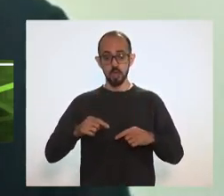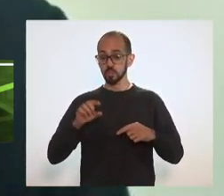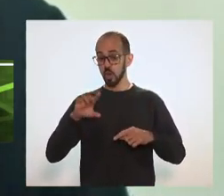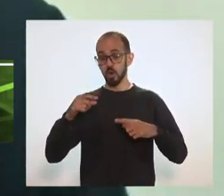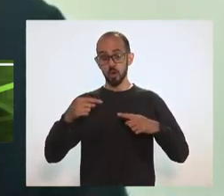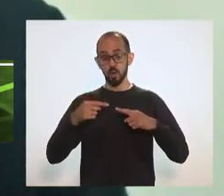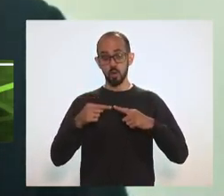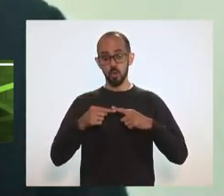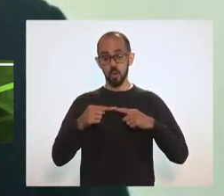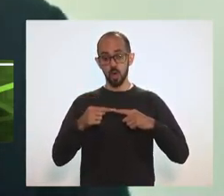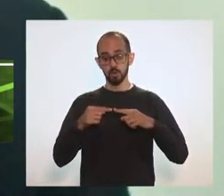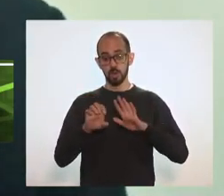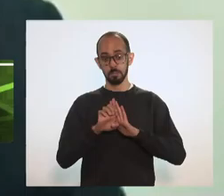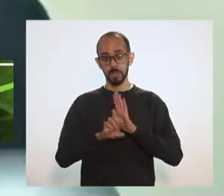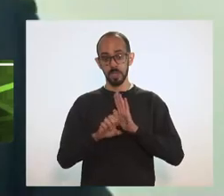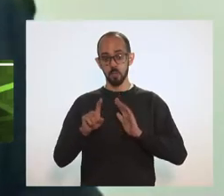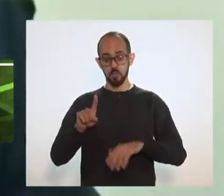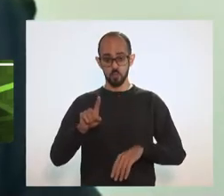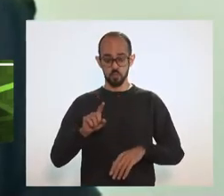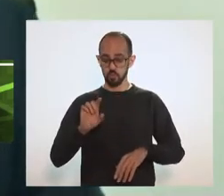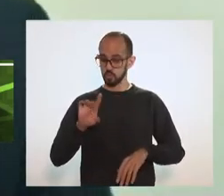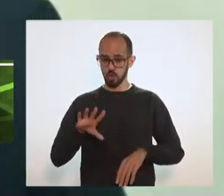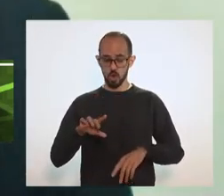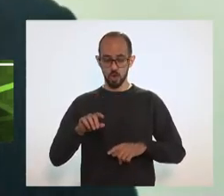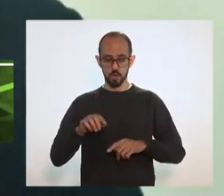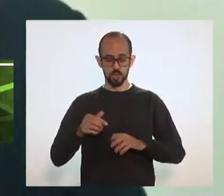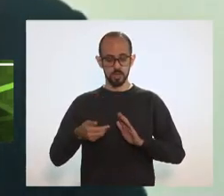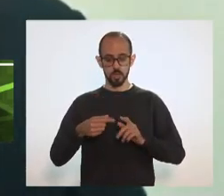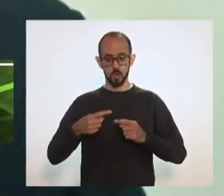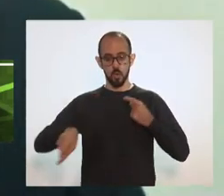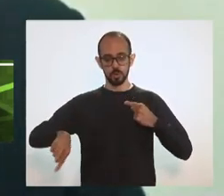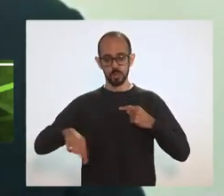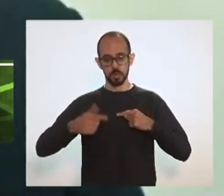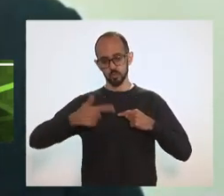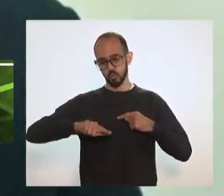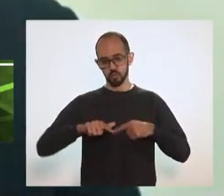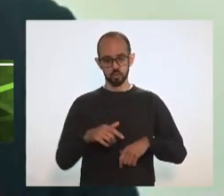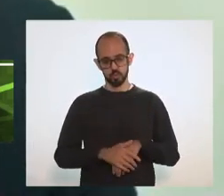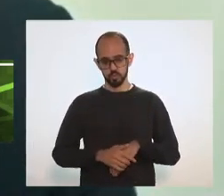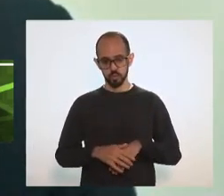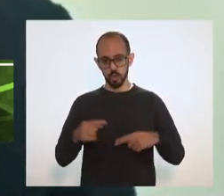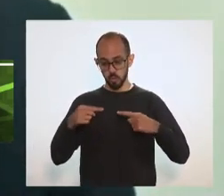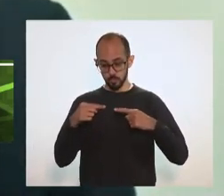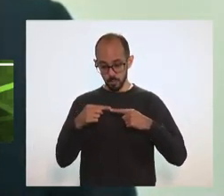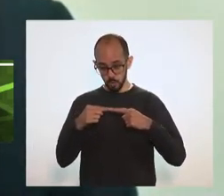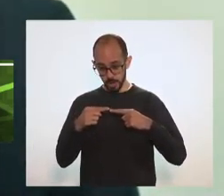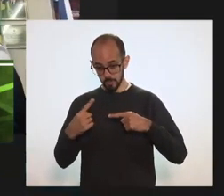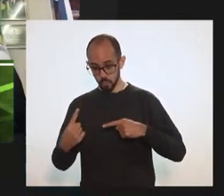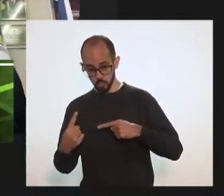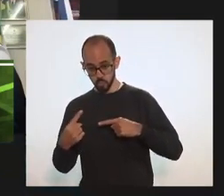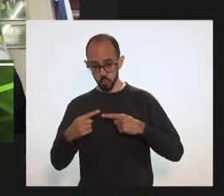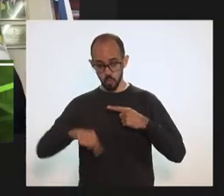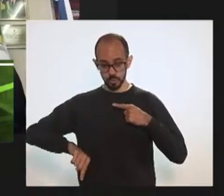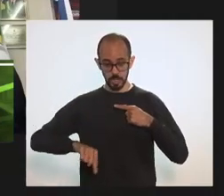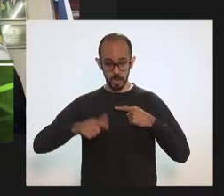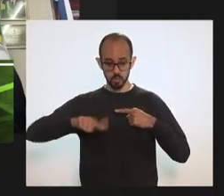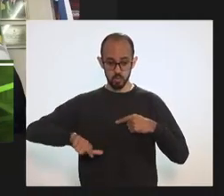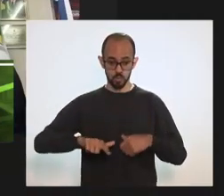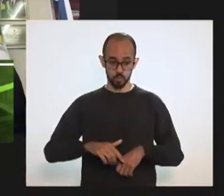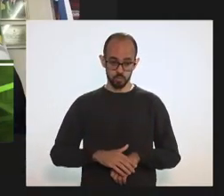contrário às emendas. Em discussão, eu quero fazer um parecer divergente. Meu parecer é favorável à emenda